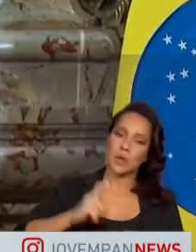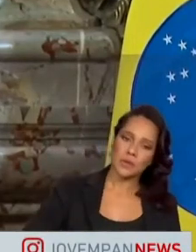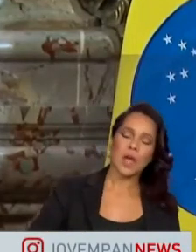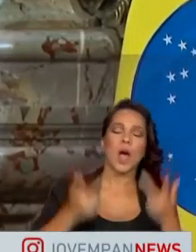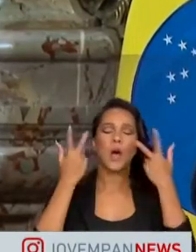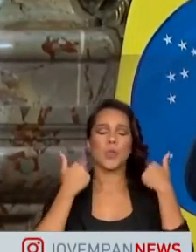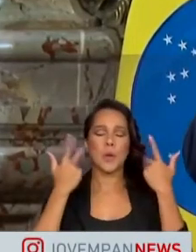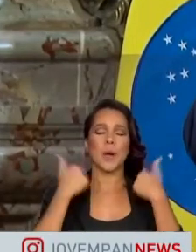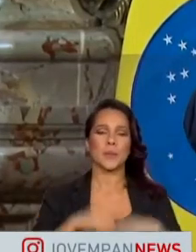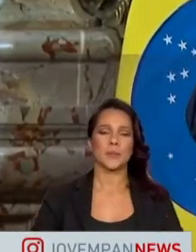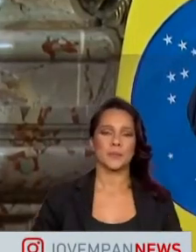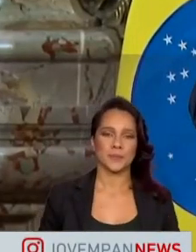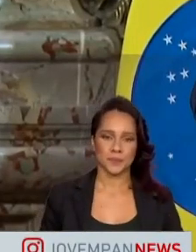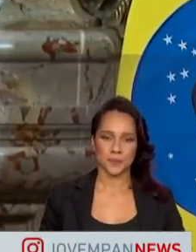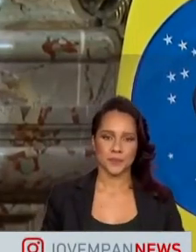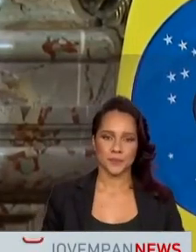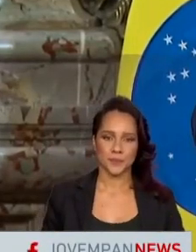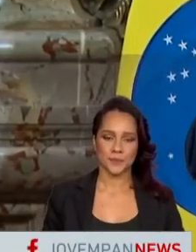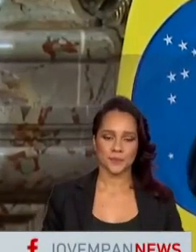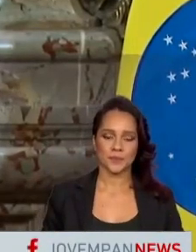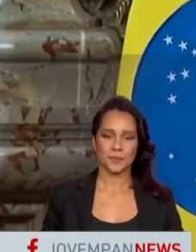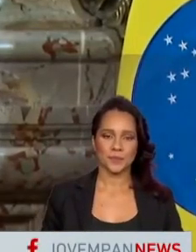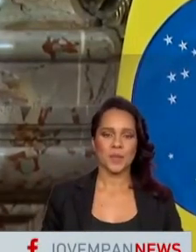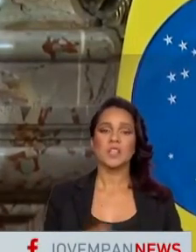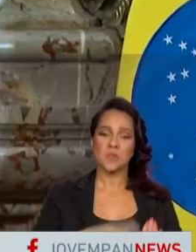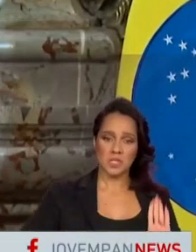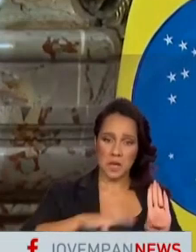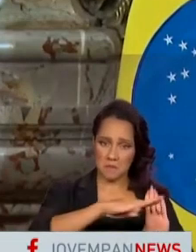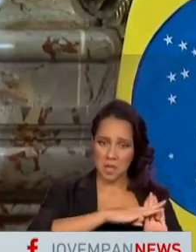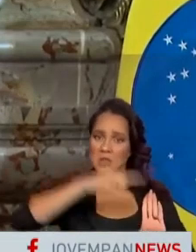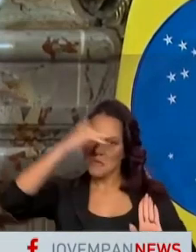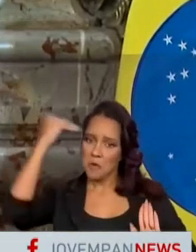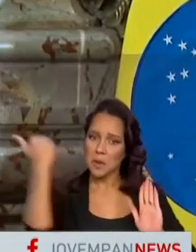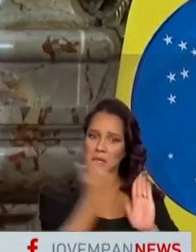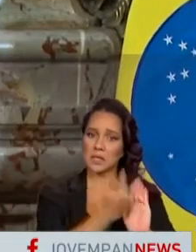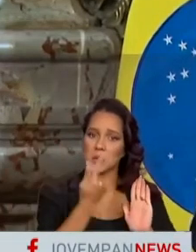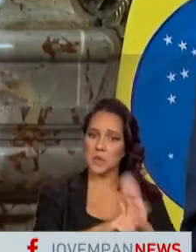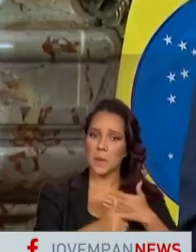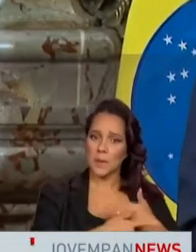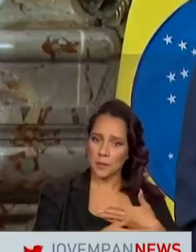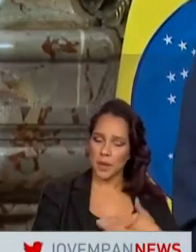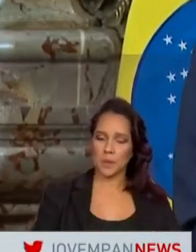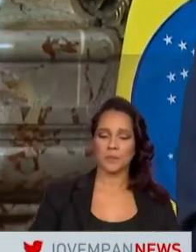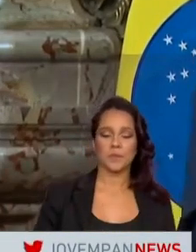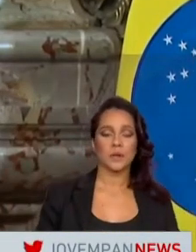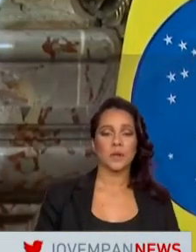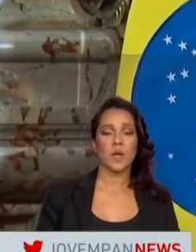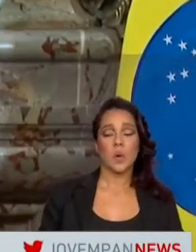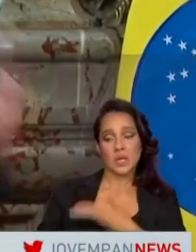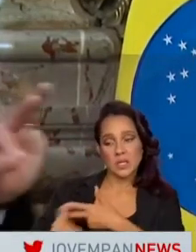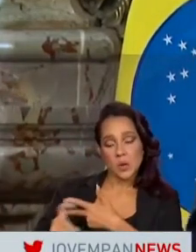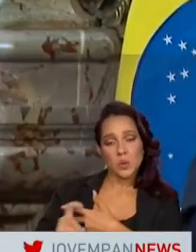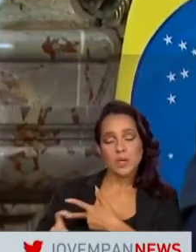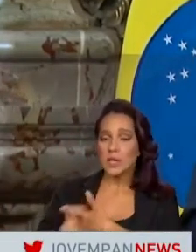à normalidade. Brasil volverá à normalidade. As Forças Armadas vão cumprir com seu papel. As Forças Armadas cumprirão seu papel. O Poder Executivo